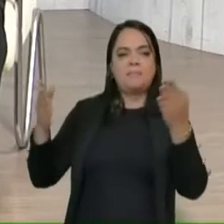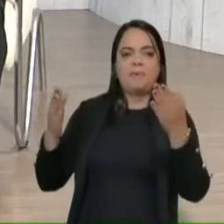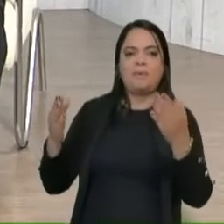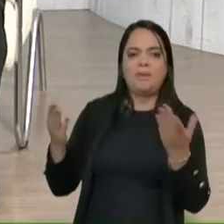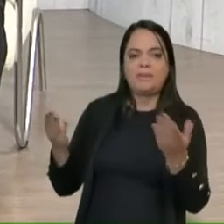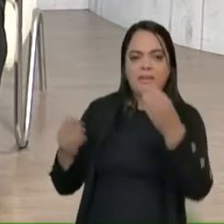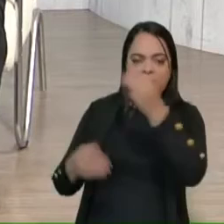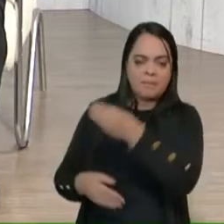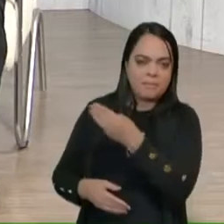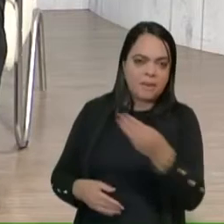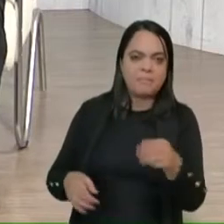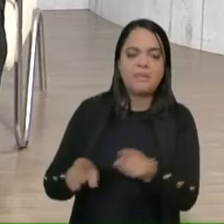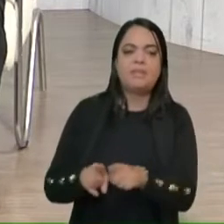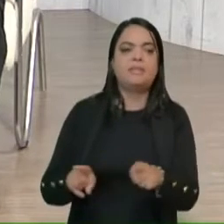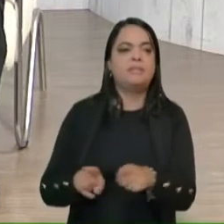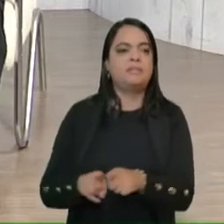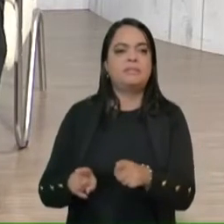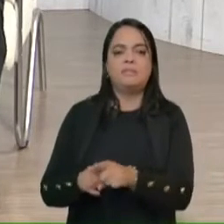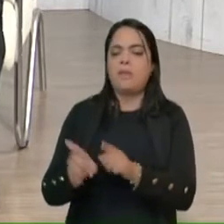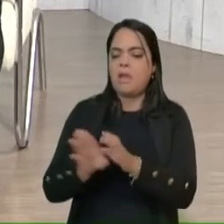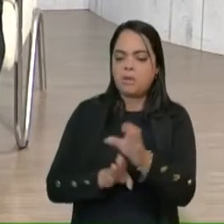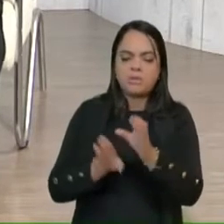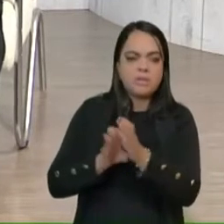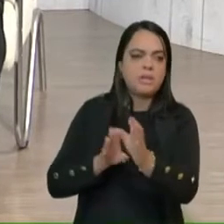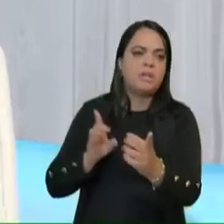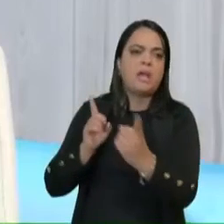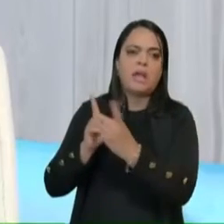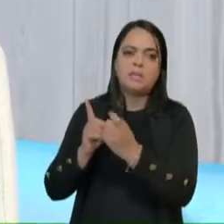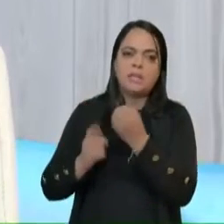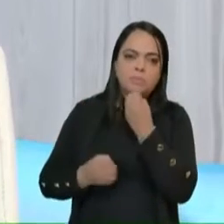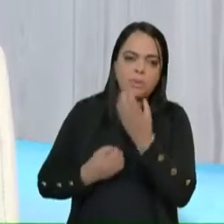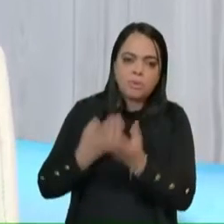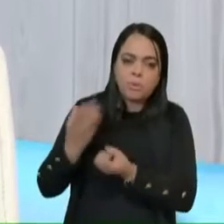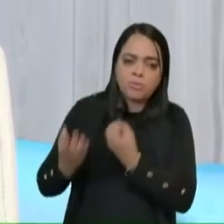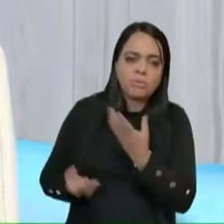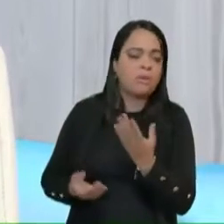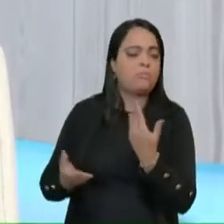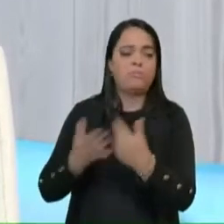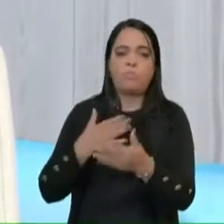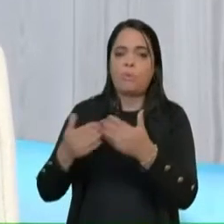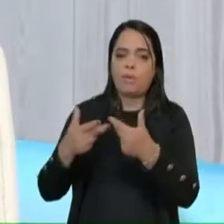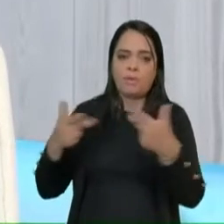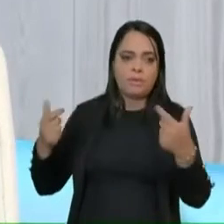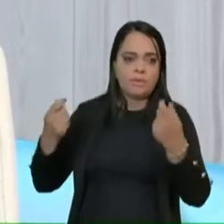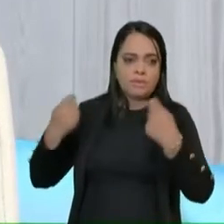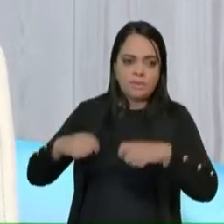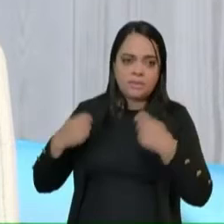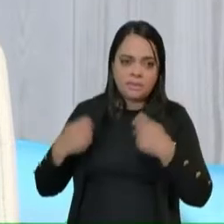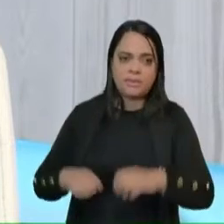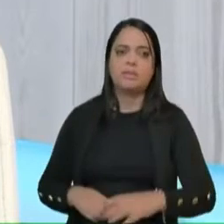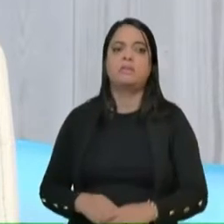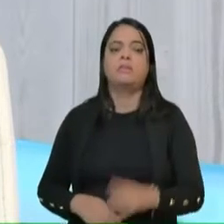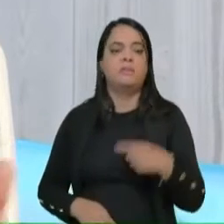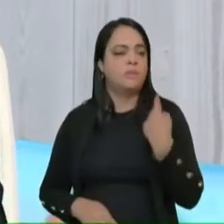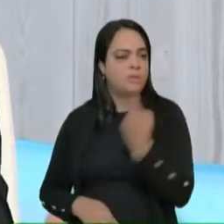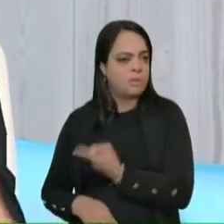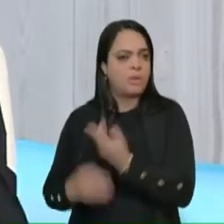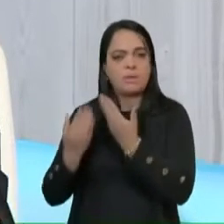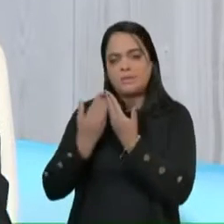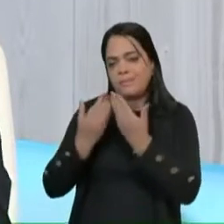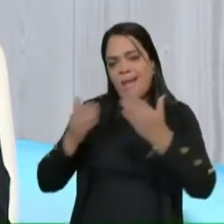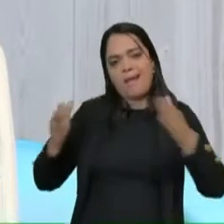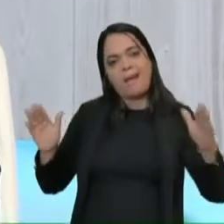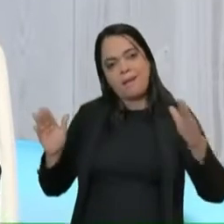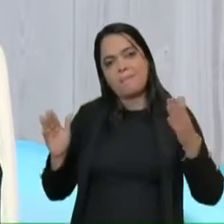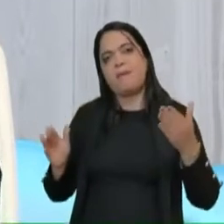missas mas pra Direção Espiritual atendimento de Confissões pro que for necessário né a gente está com as portas